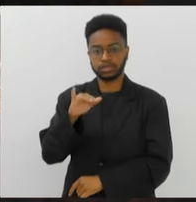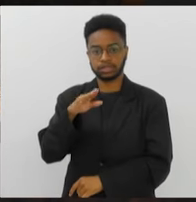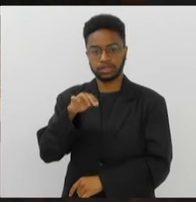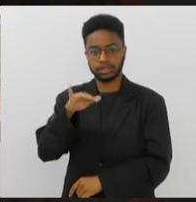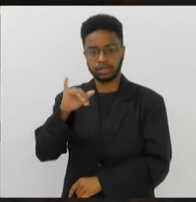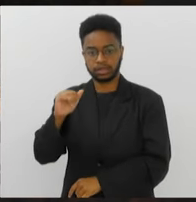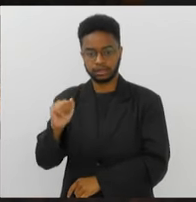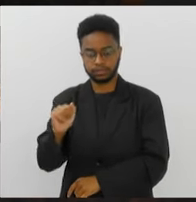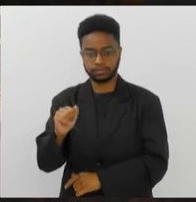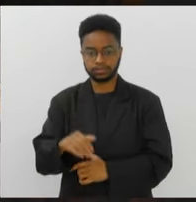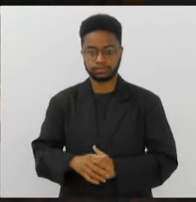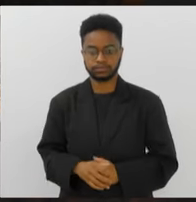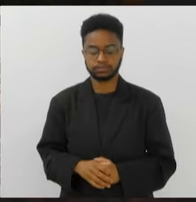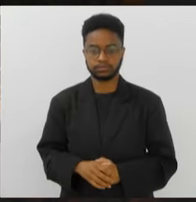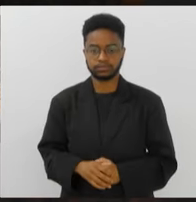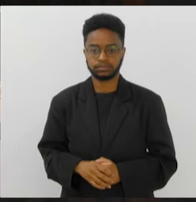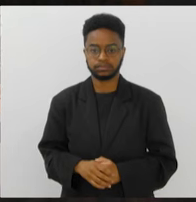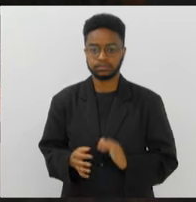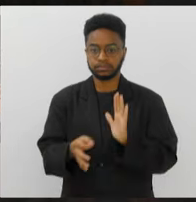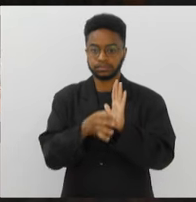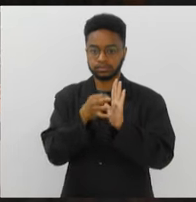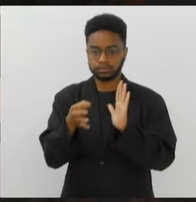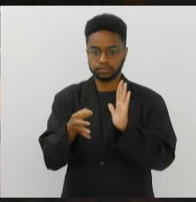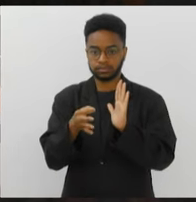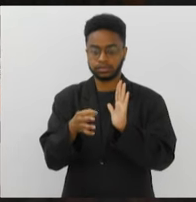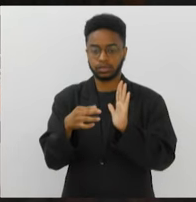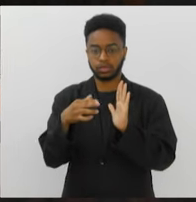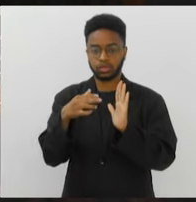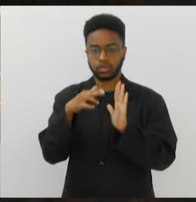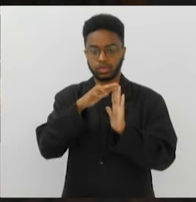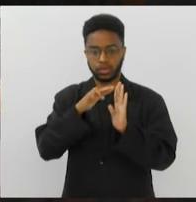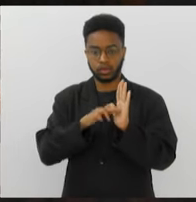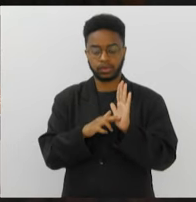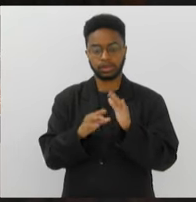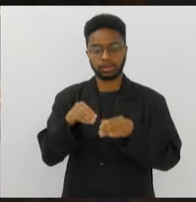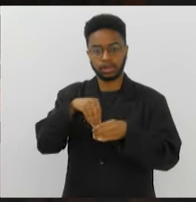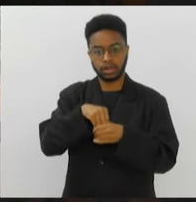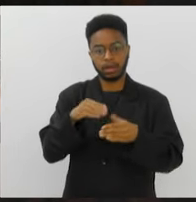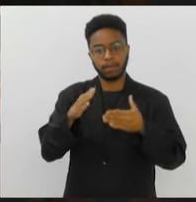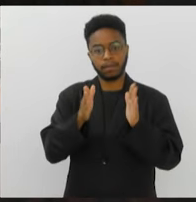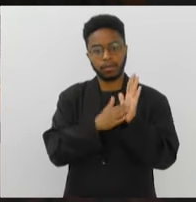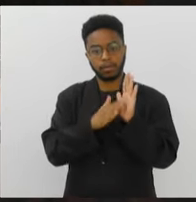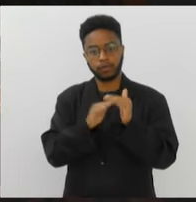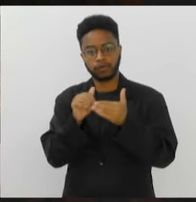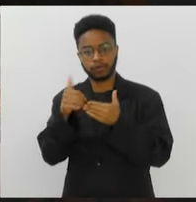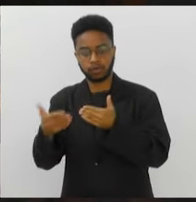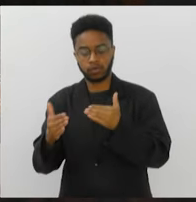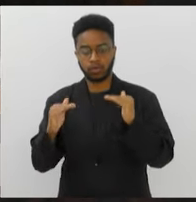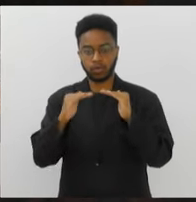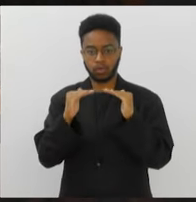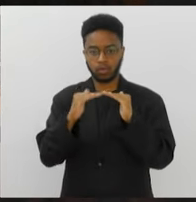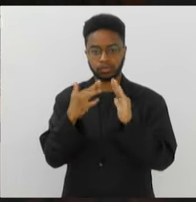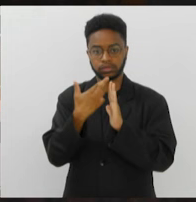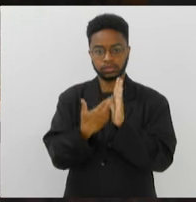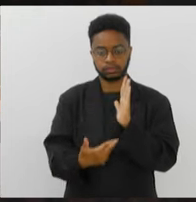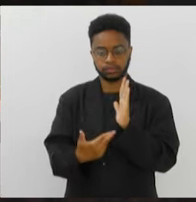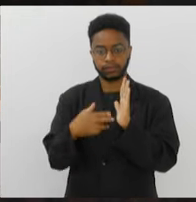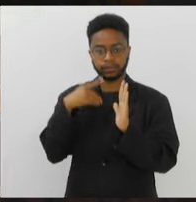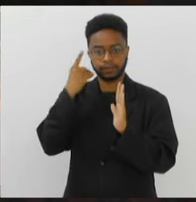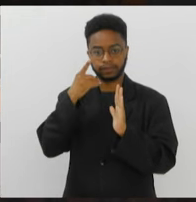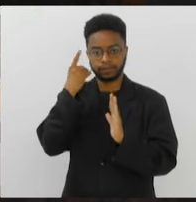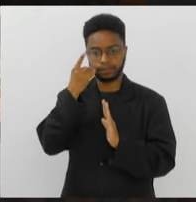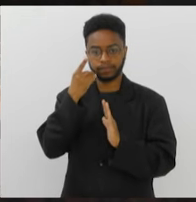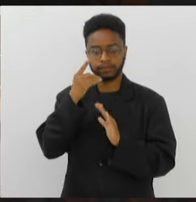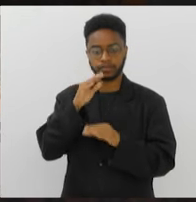Brum Silveira. Parecer da Comissão de Normas Internas e Proposições Externas favorável, relator,